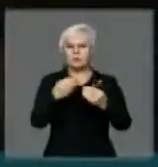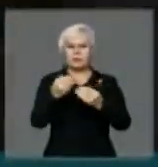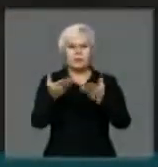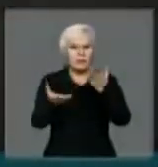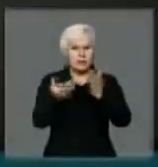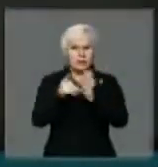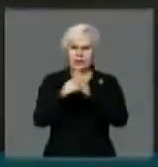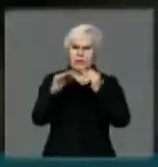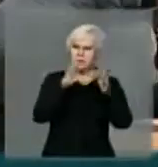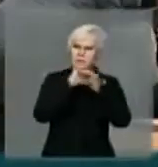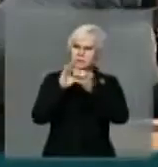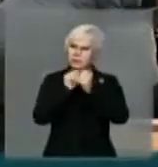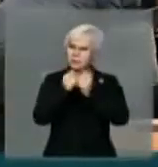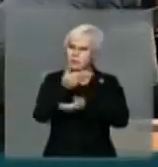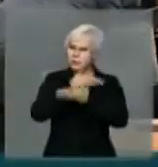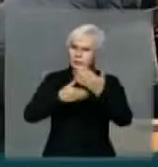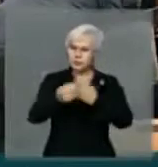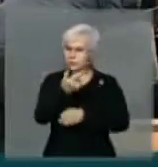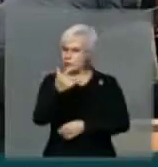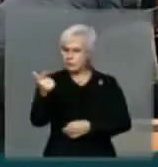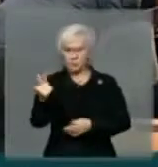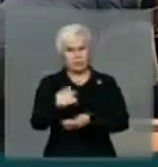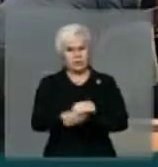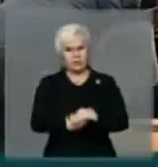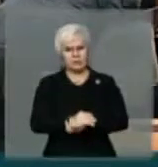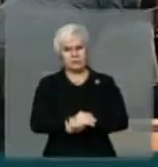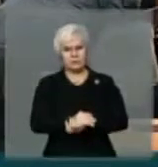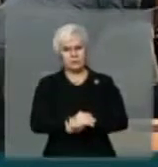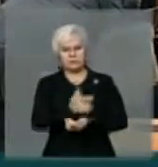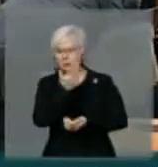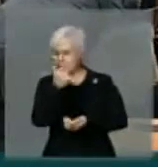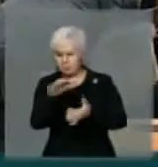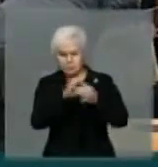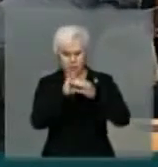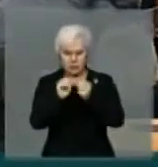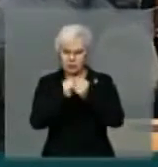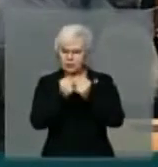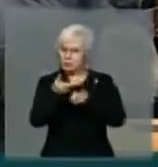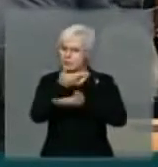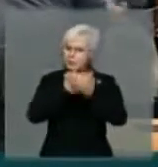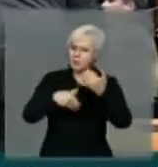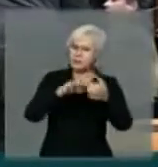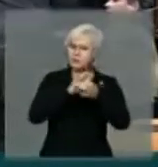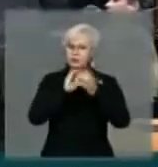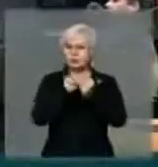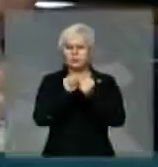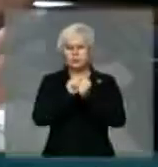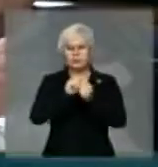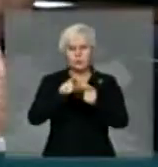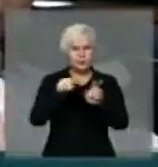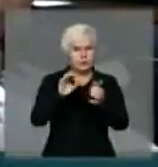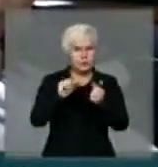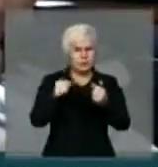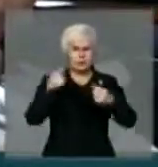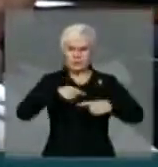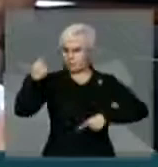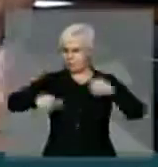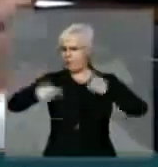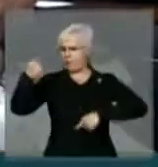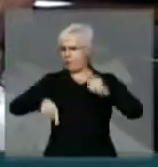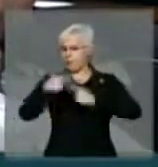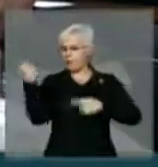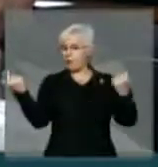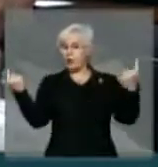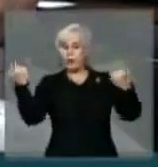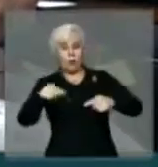pensa, como está expresso na Constituição Federal. Não há equilíbrio, não há harmonia, não há complementariedade, disputam entre si, como